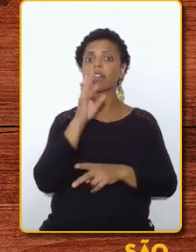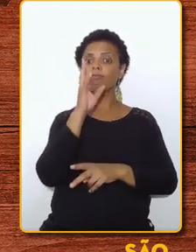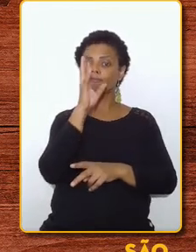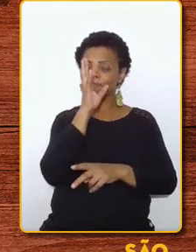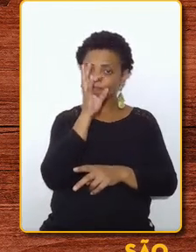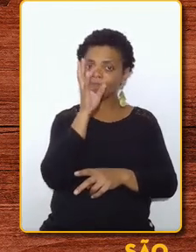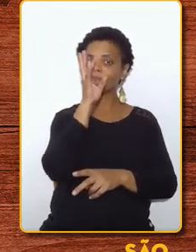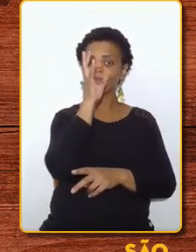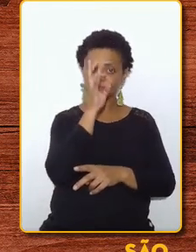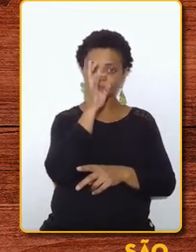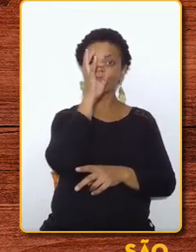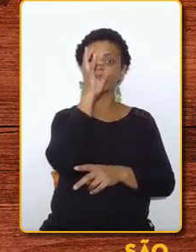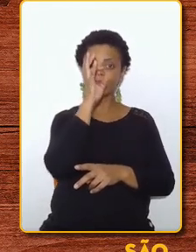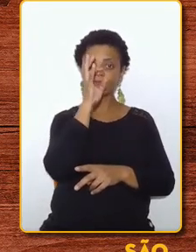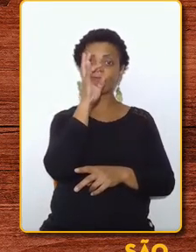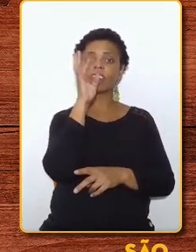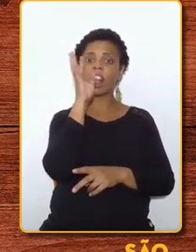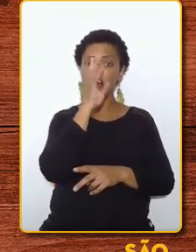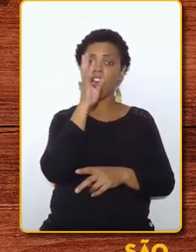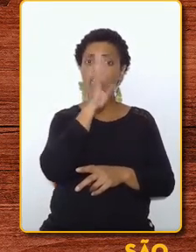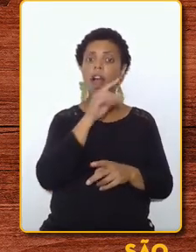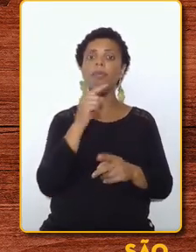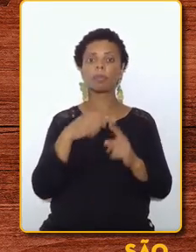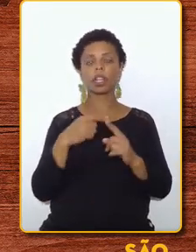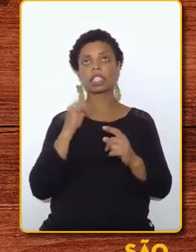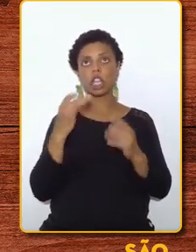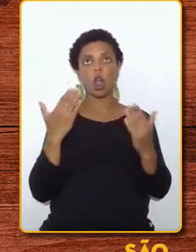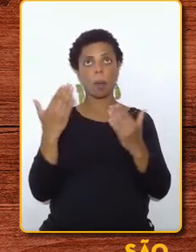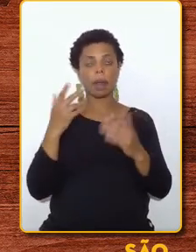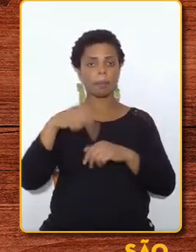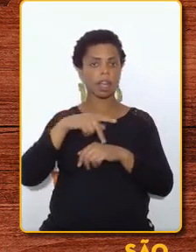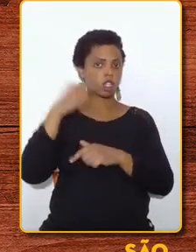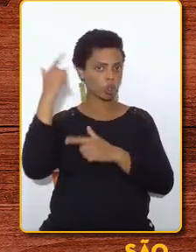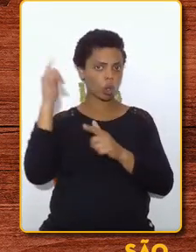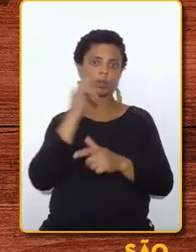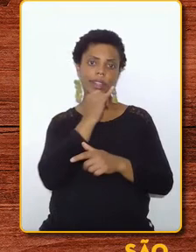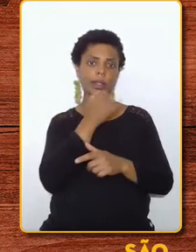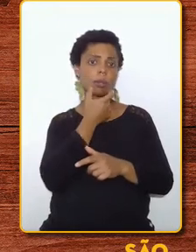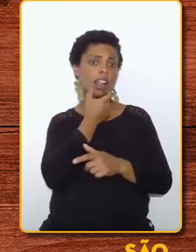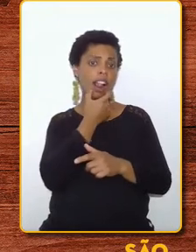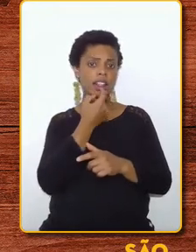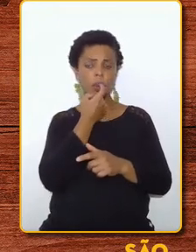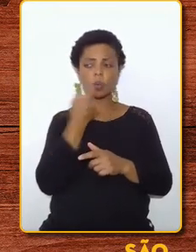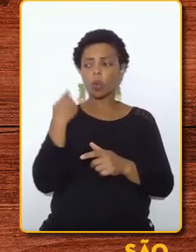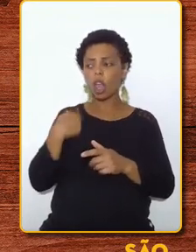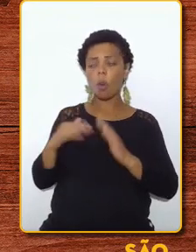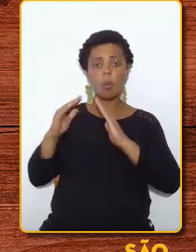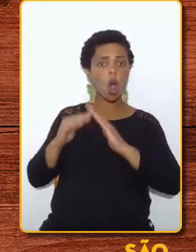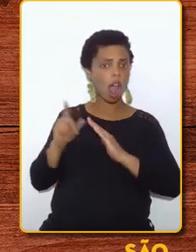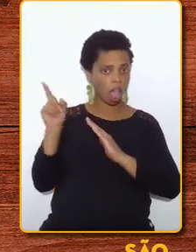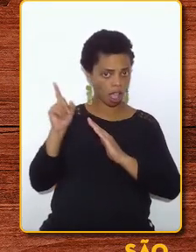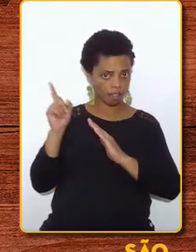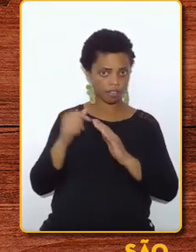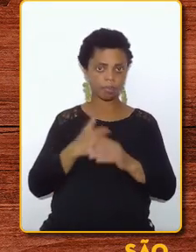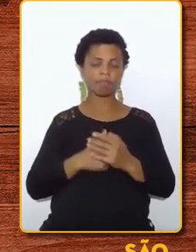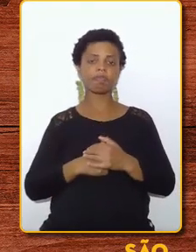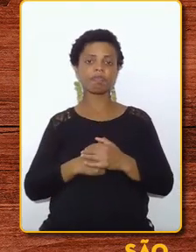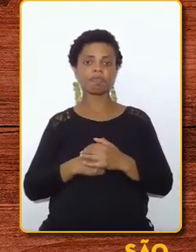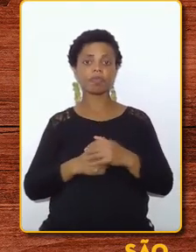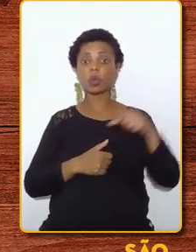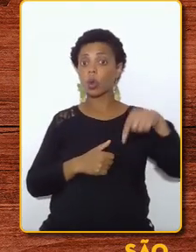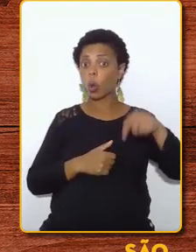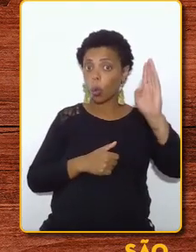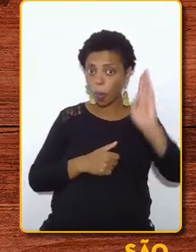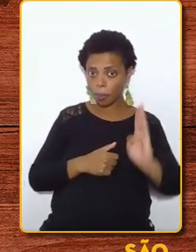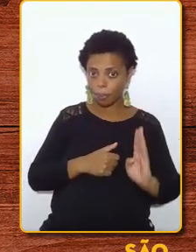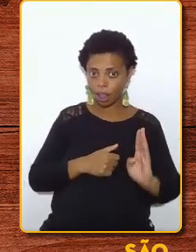Brasil com outros países, eu morei na Inglaterra recentemente, né? No Brasil,